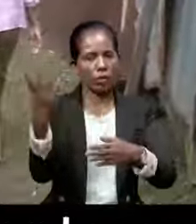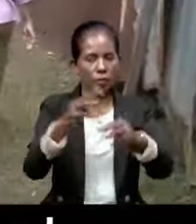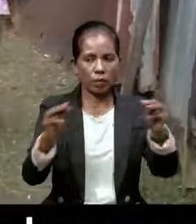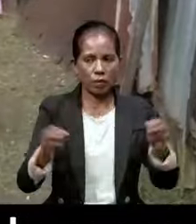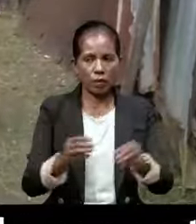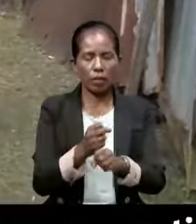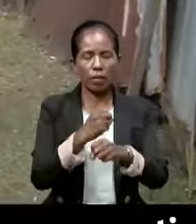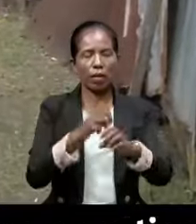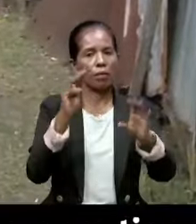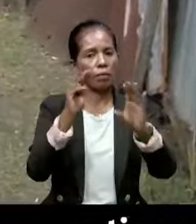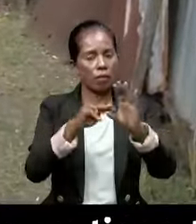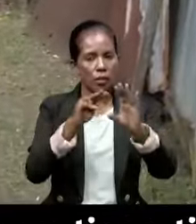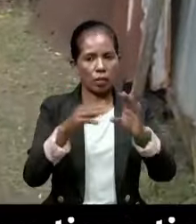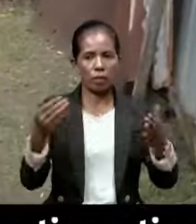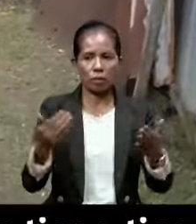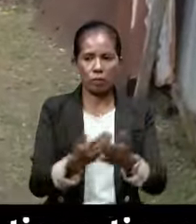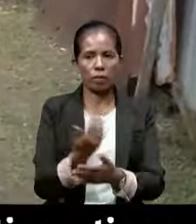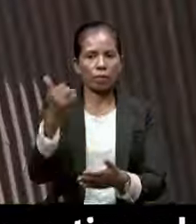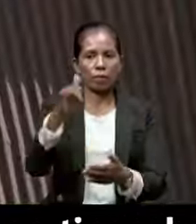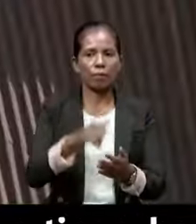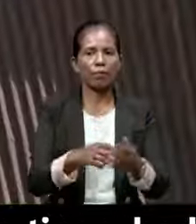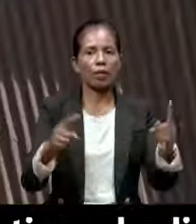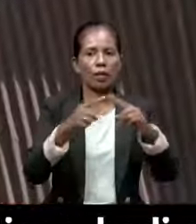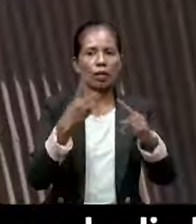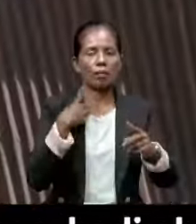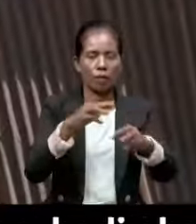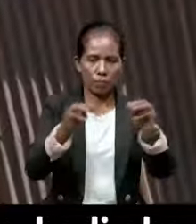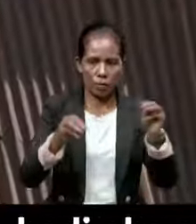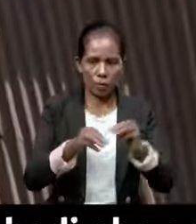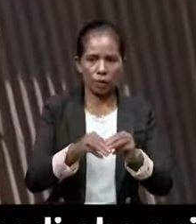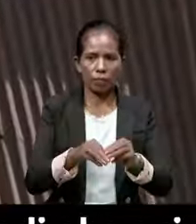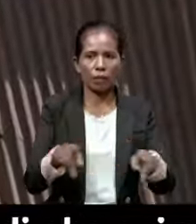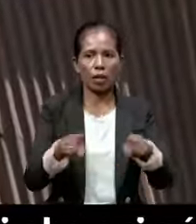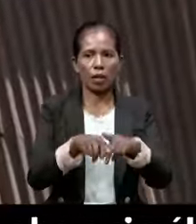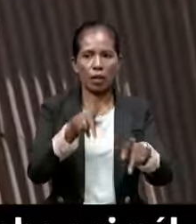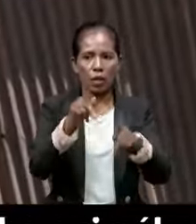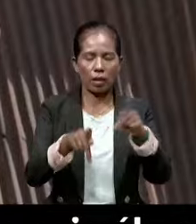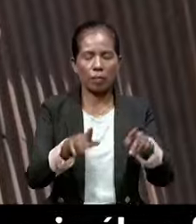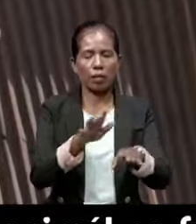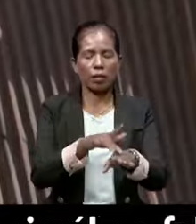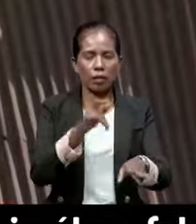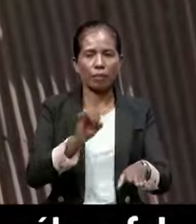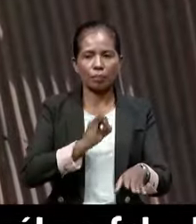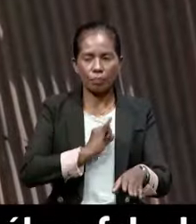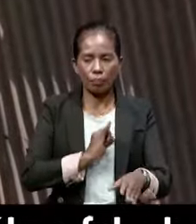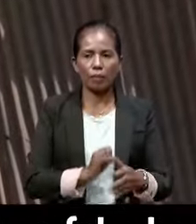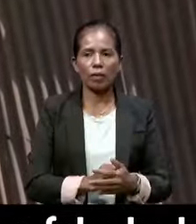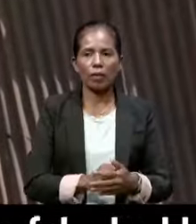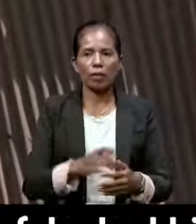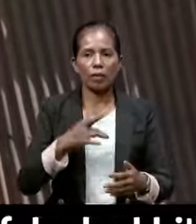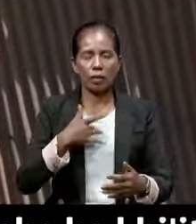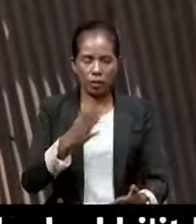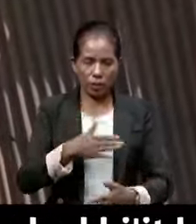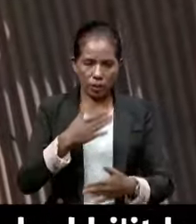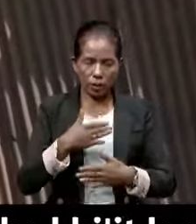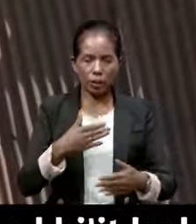construi marcado Fon Basira. Quando vai a mais a minha município, né? Lugar comunidade nebe afetado, how